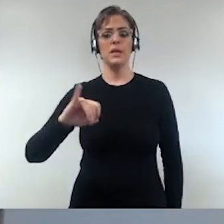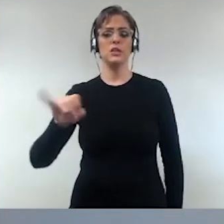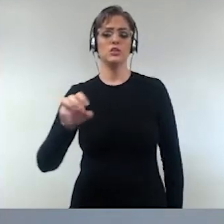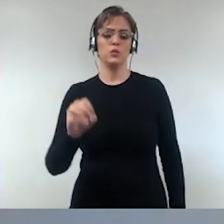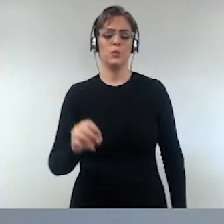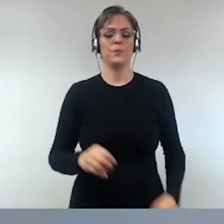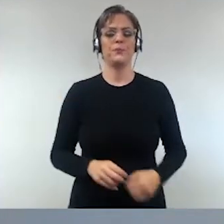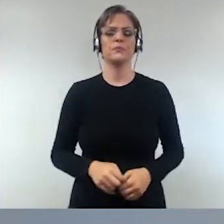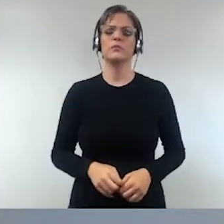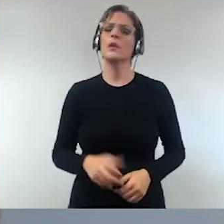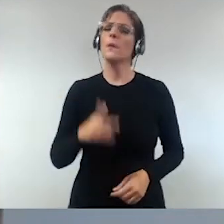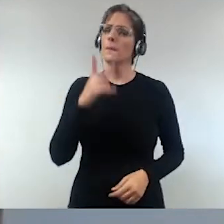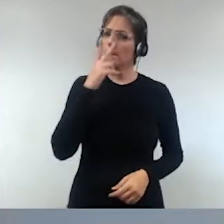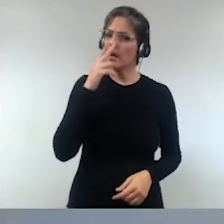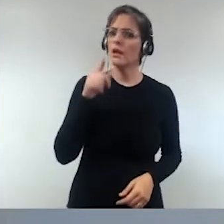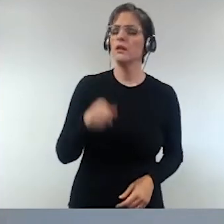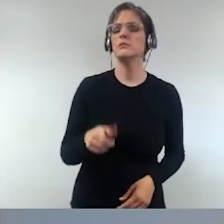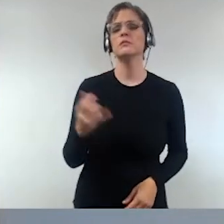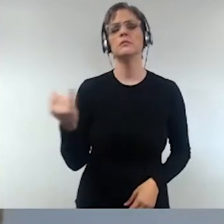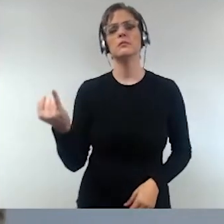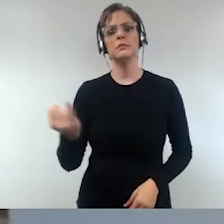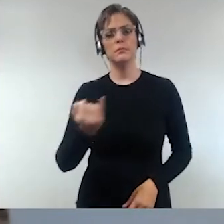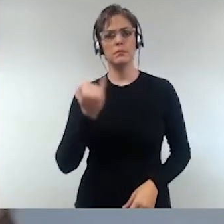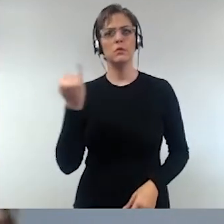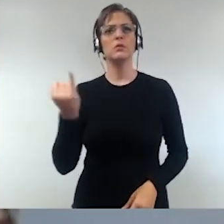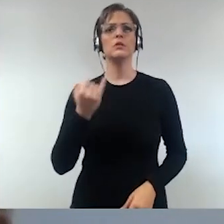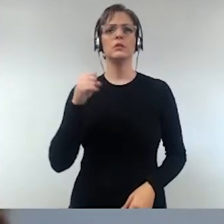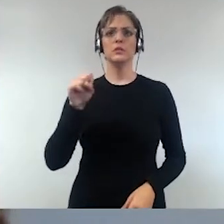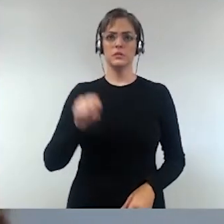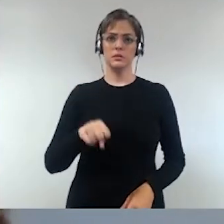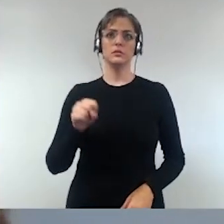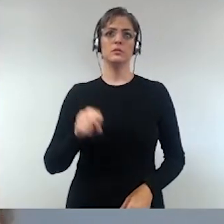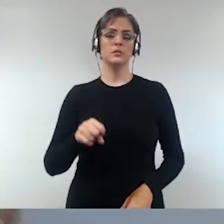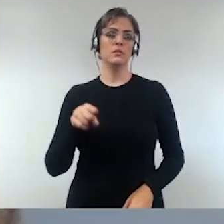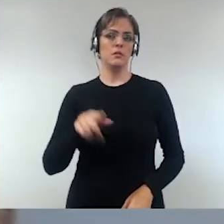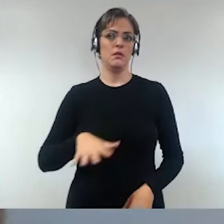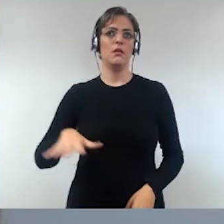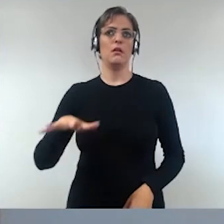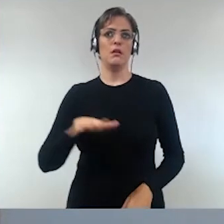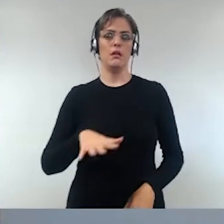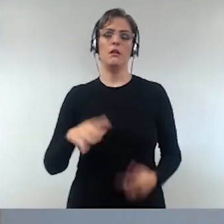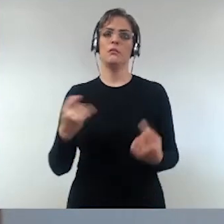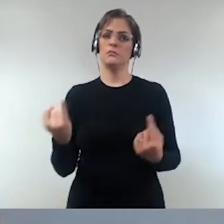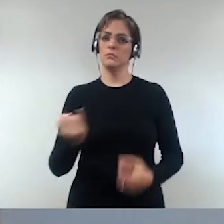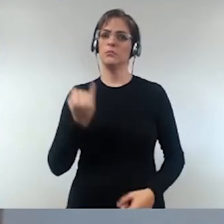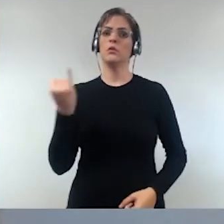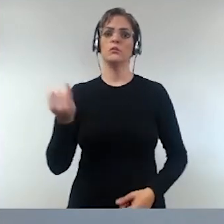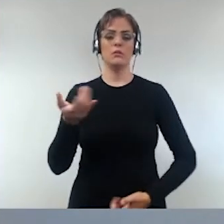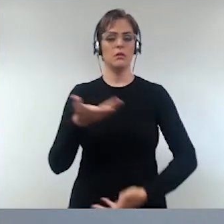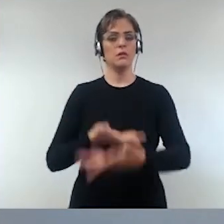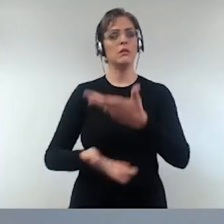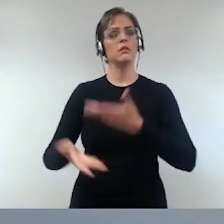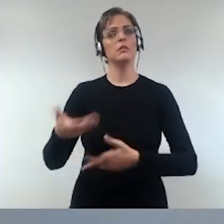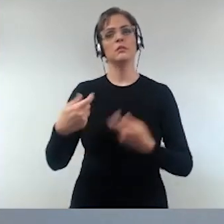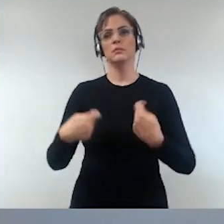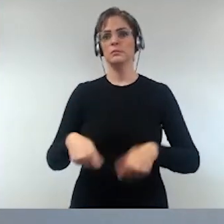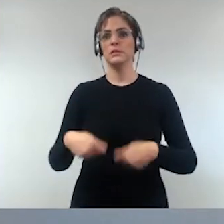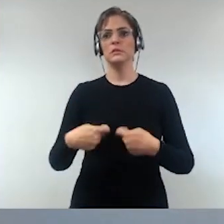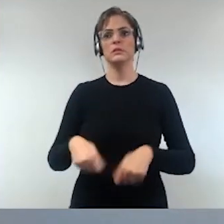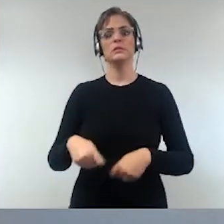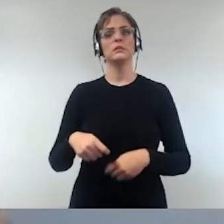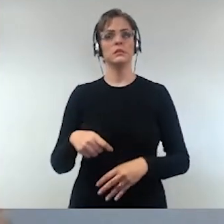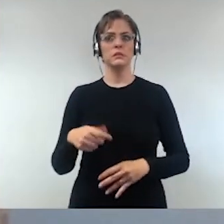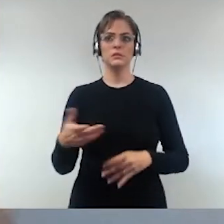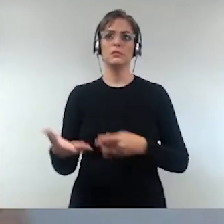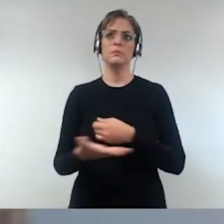esse me parece que é um reflexo também bastante importante da necessidade de cooperação, né, que hoje deve orientar o processo civil